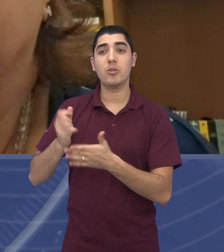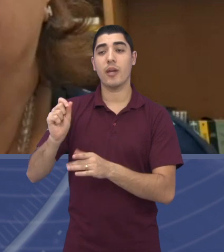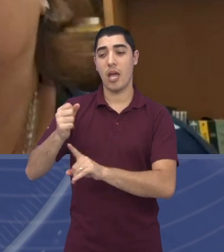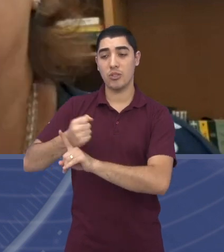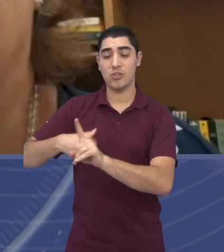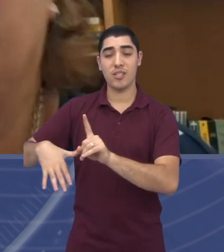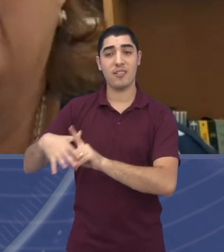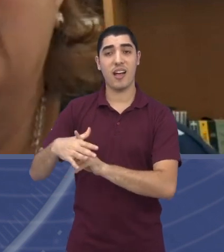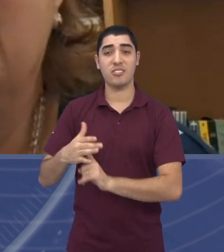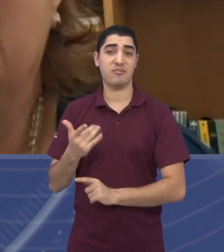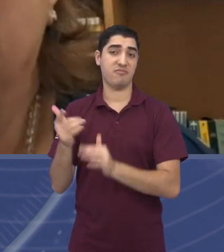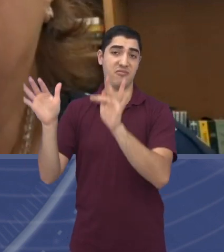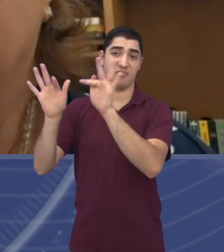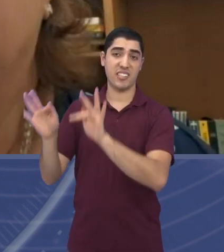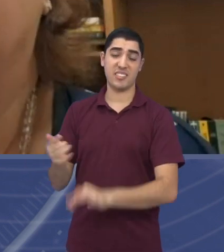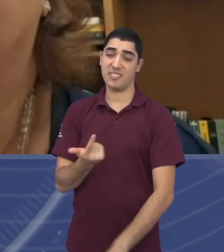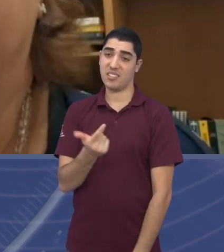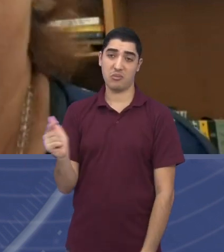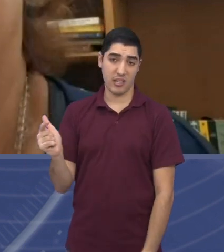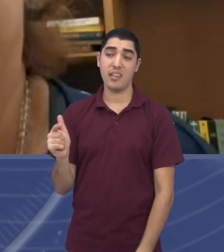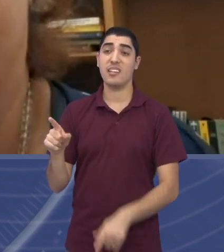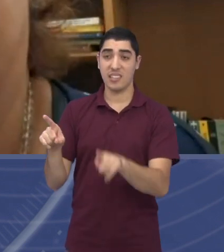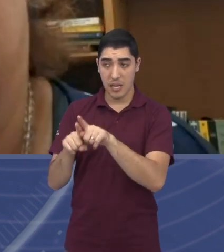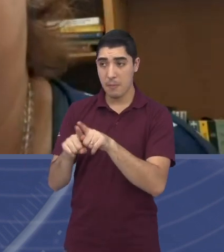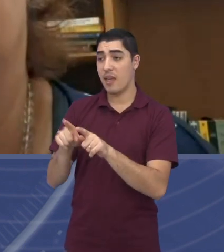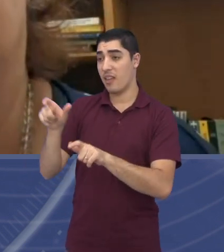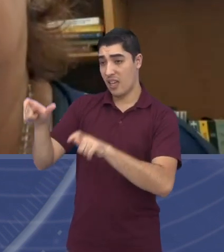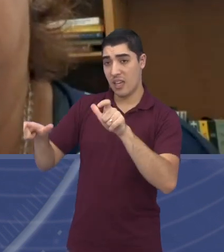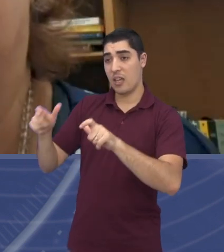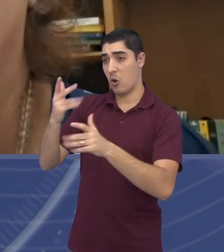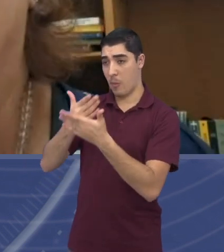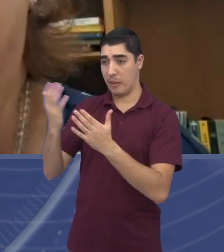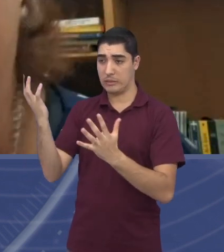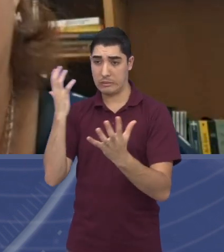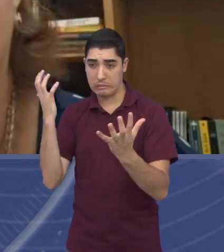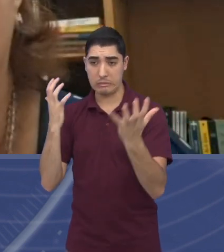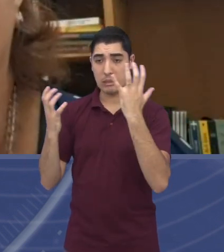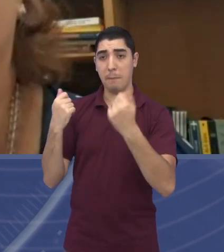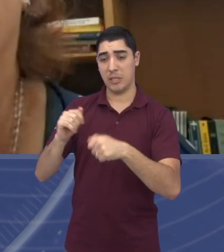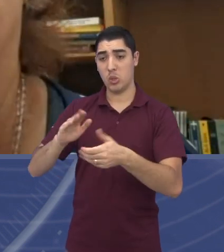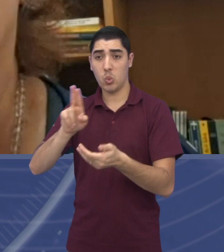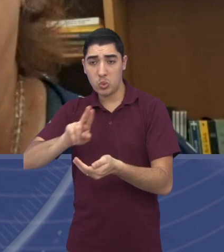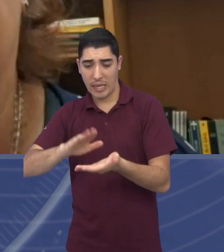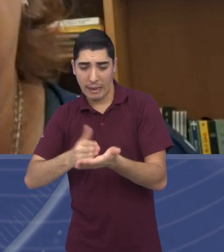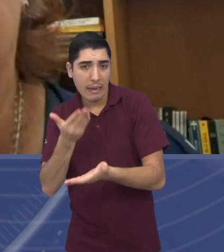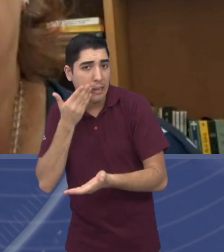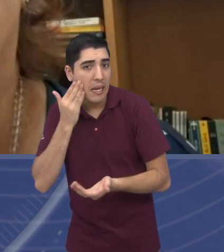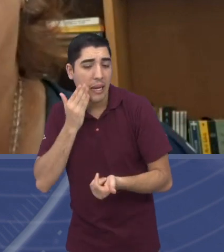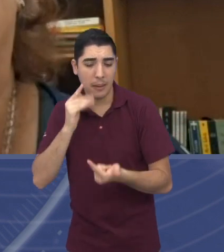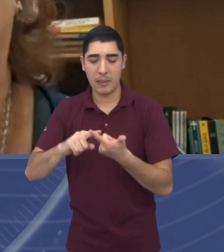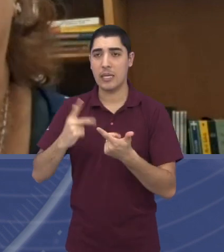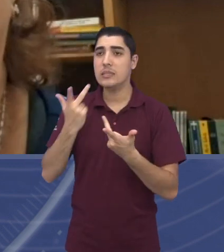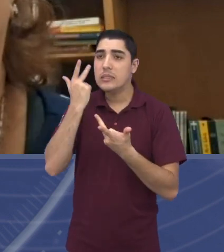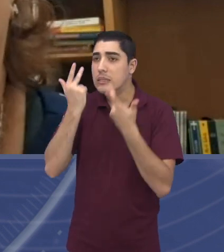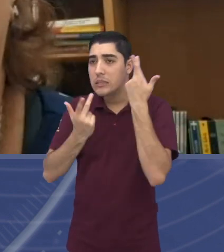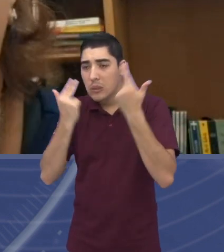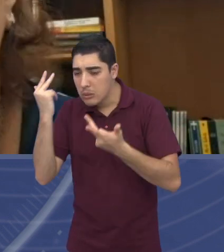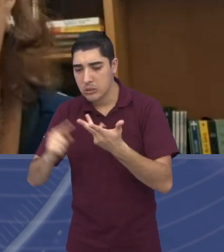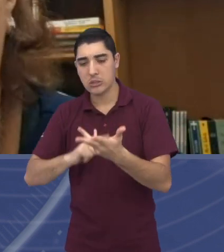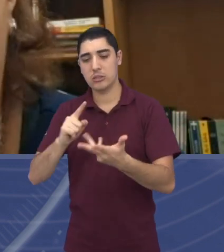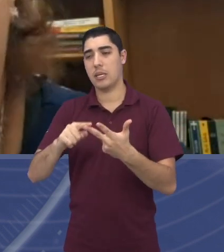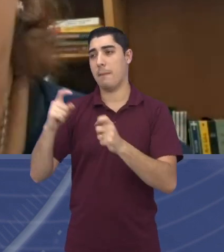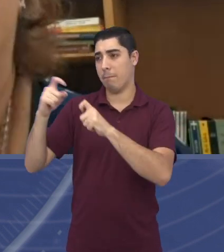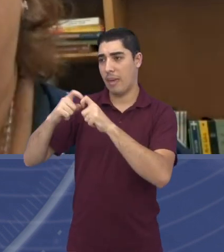uma sociedade infeliz e aí facilmente manipulável, atrás de cremes, de cirurgias, de